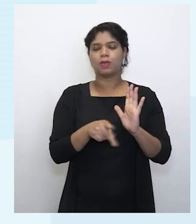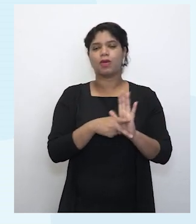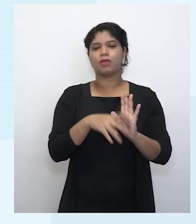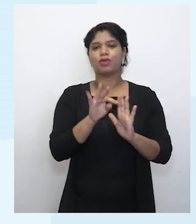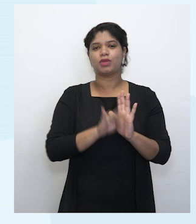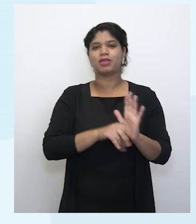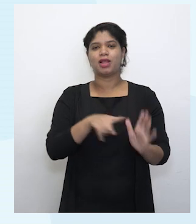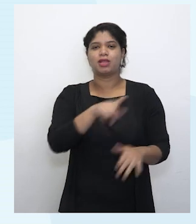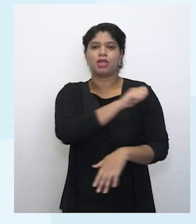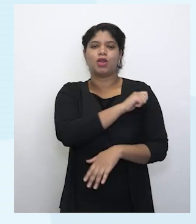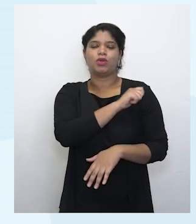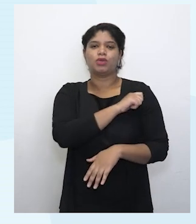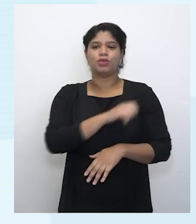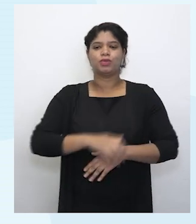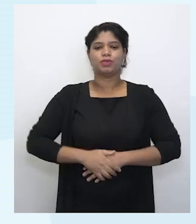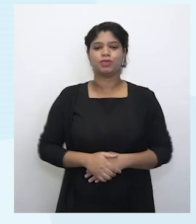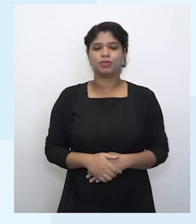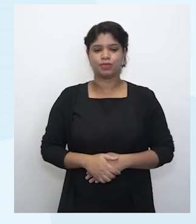alunos.